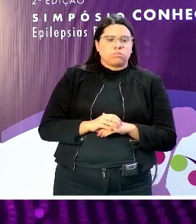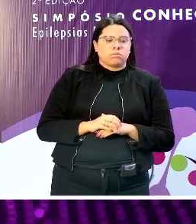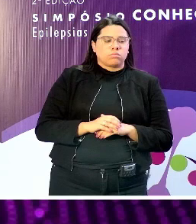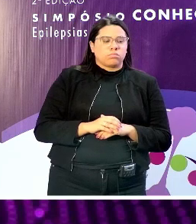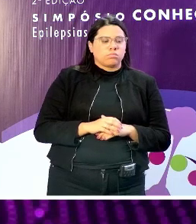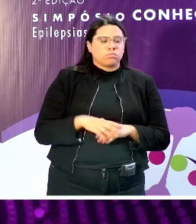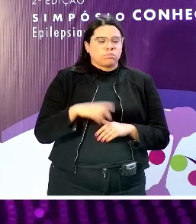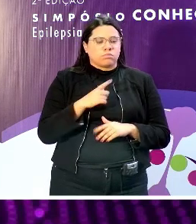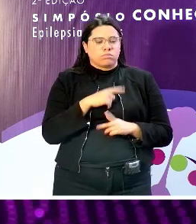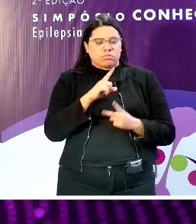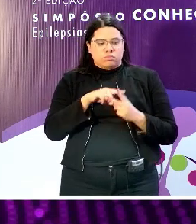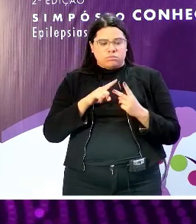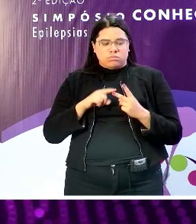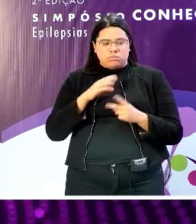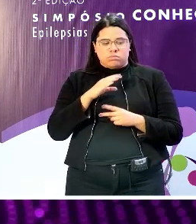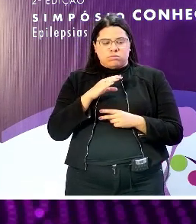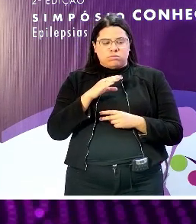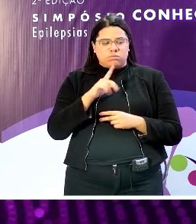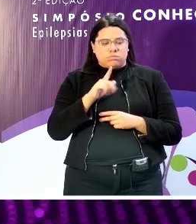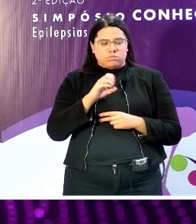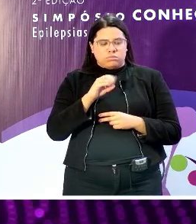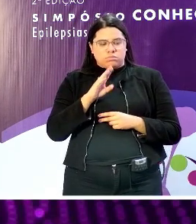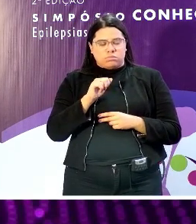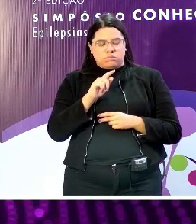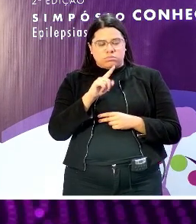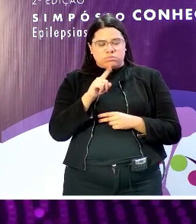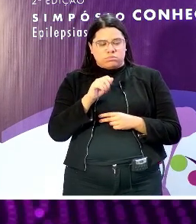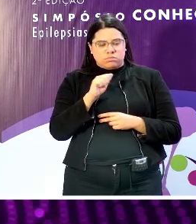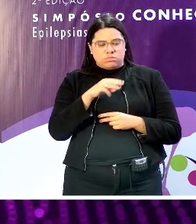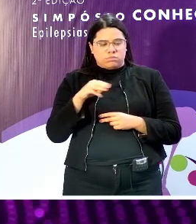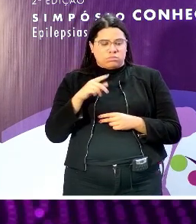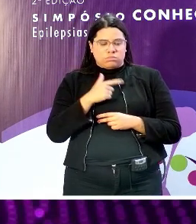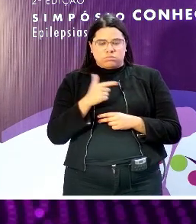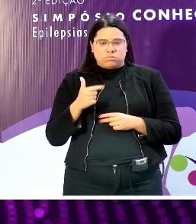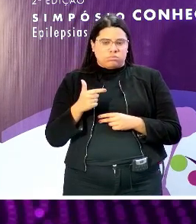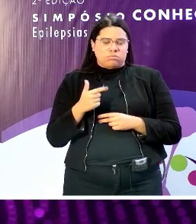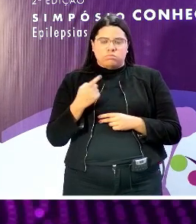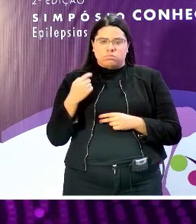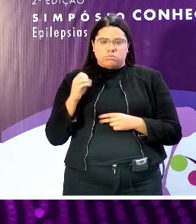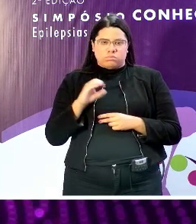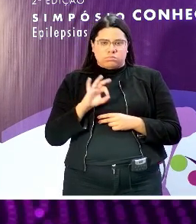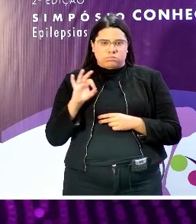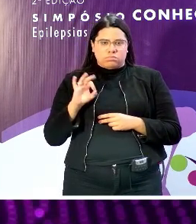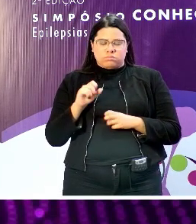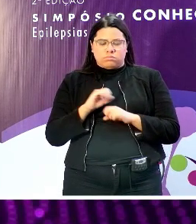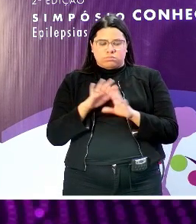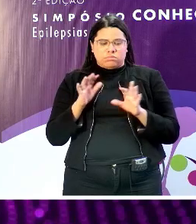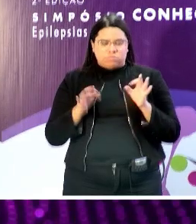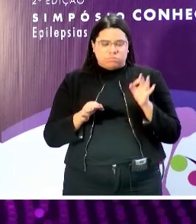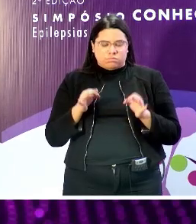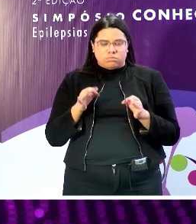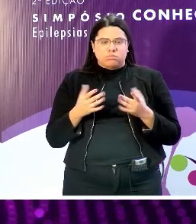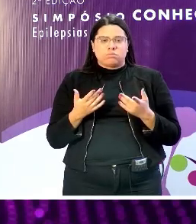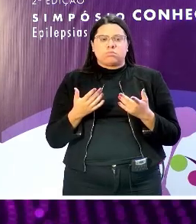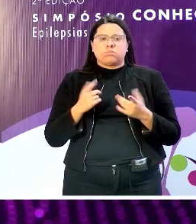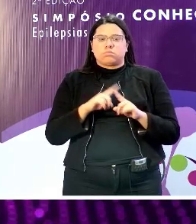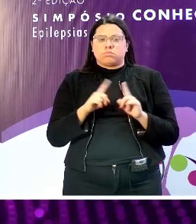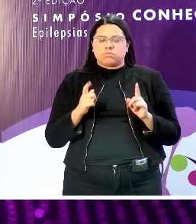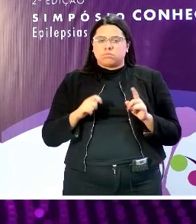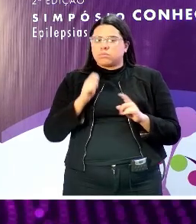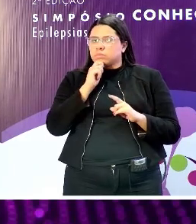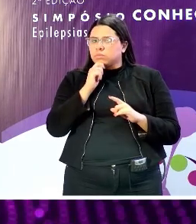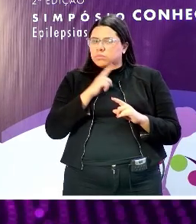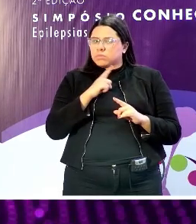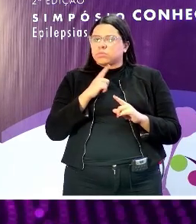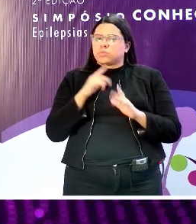levetiracetam e clobazam ainda não têm um mecanismo de ação completamente elucidado. A gente ainda tem caminho para percorrer,